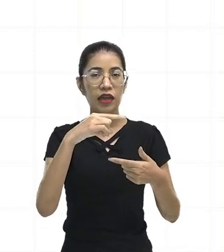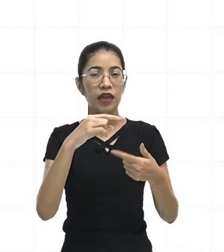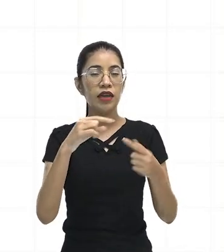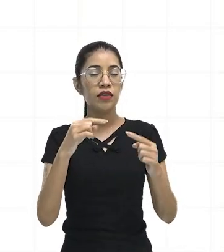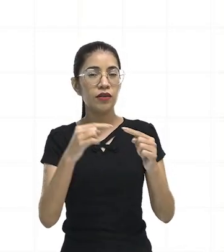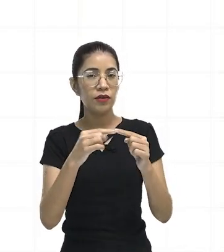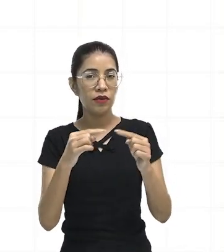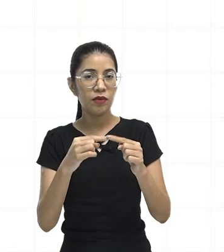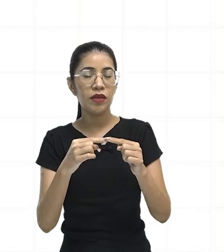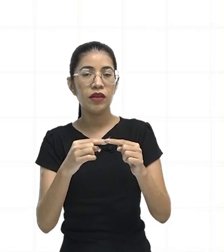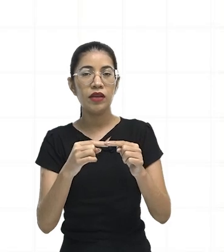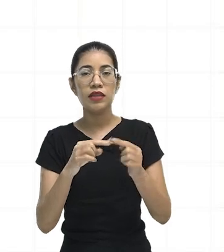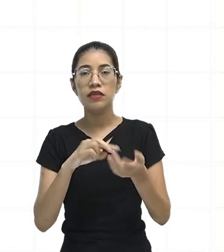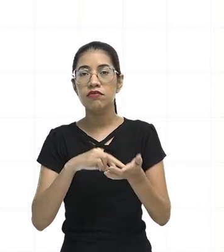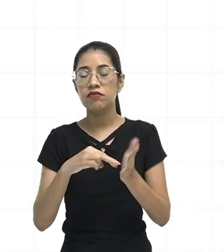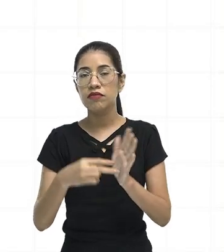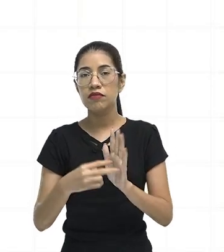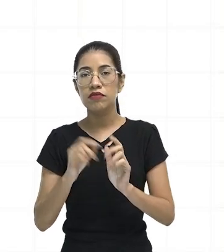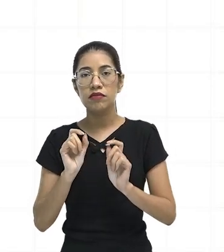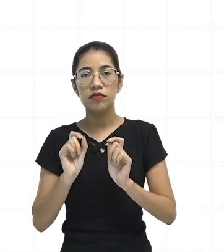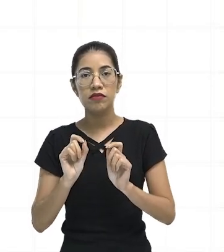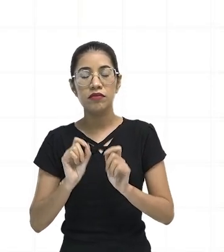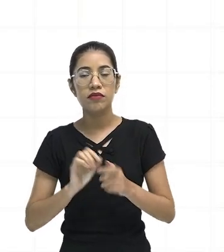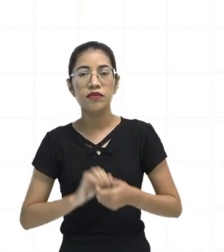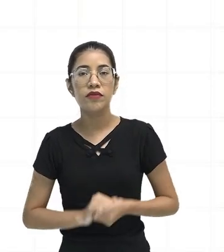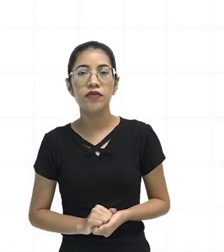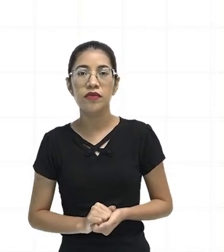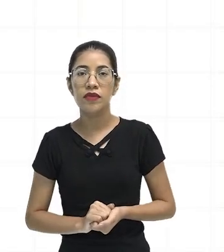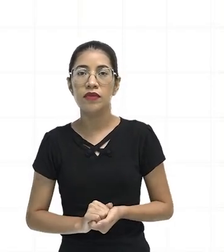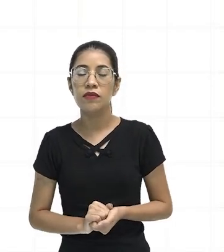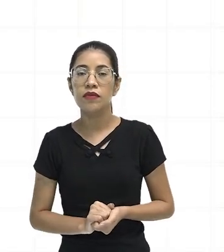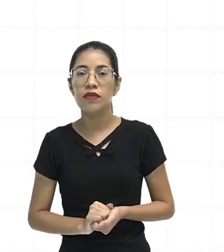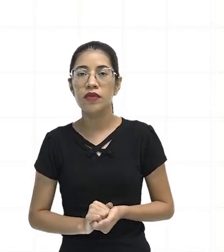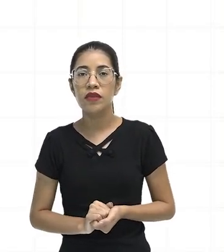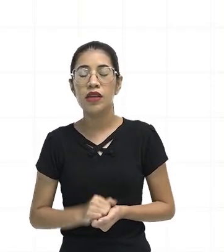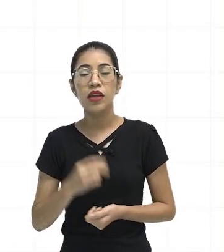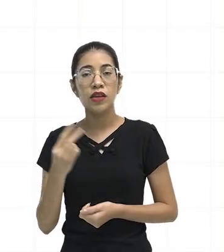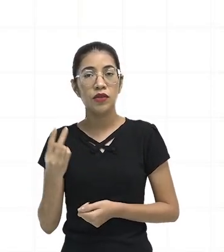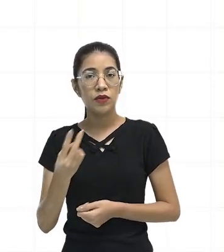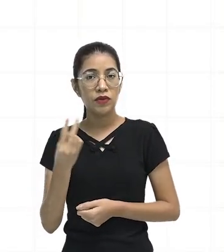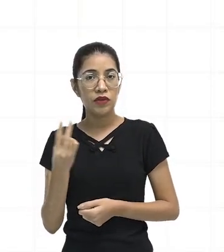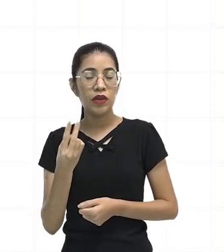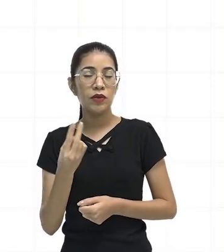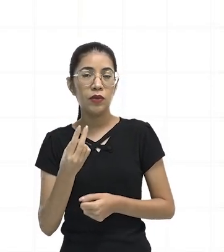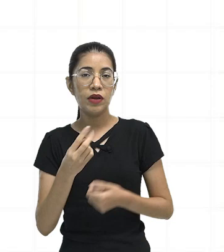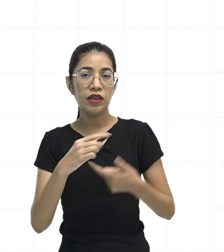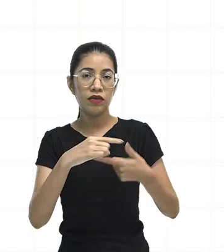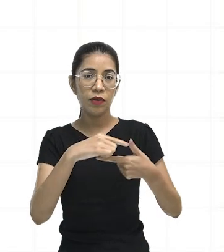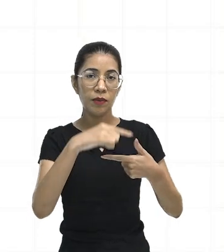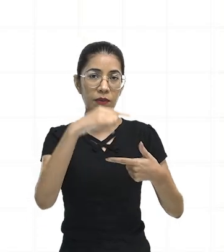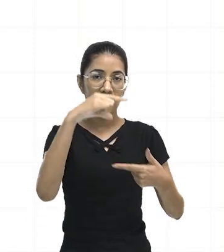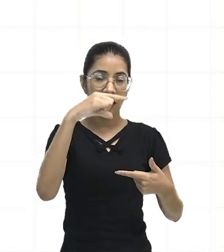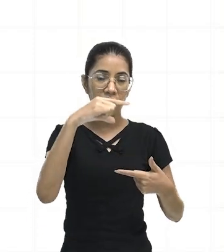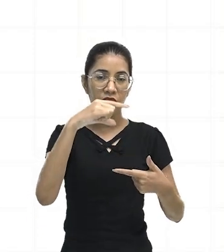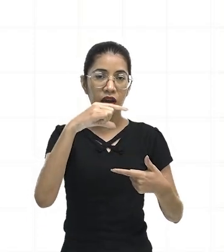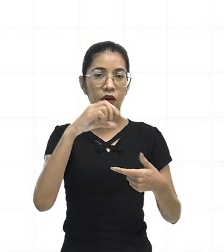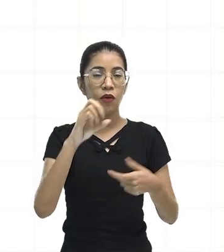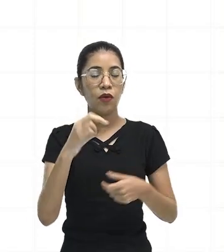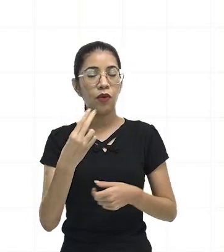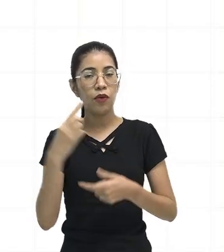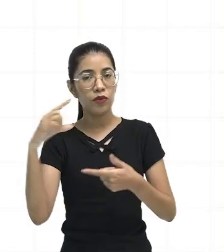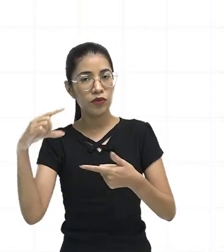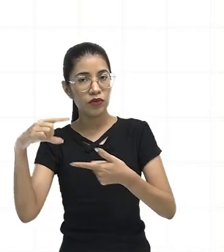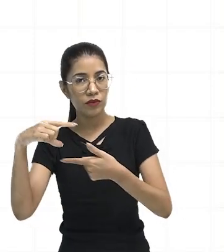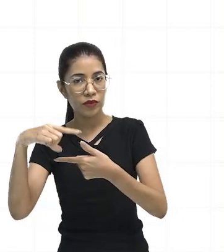diretamente proporcionais, o que isso quer dizer? Quer dizer que os seus valores eles vão aumentar ou diminuir